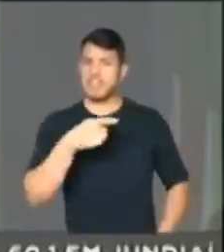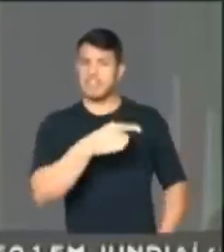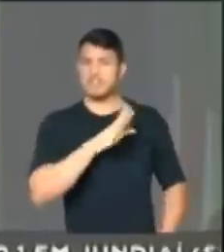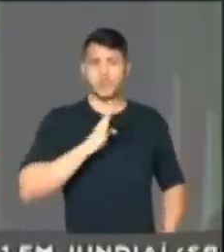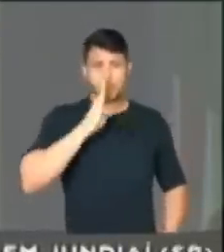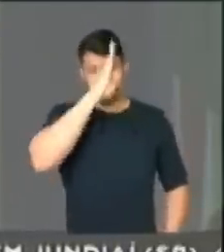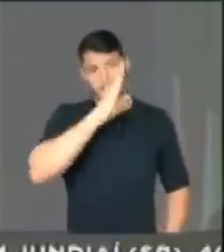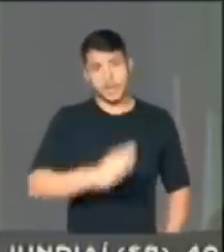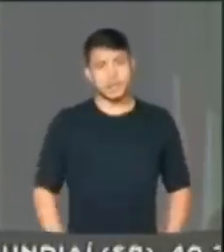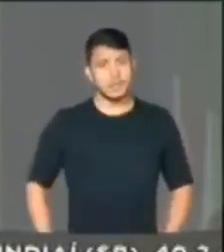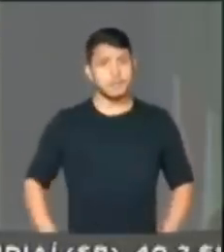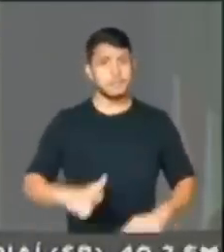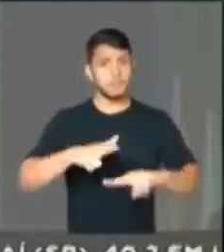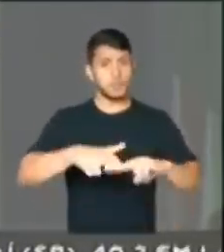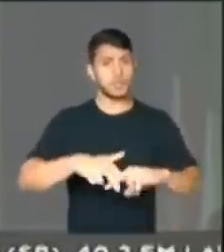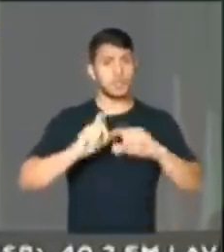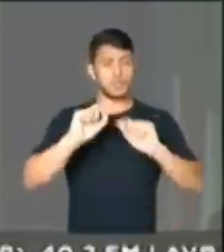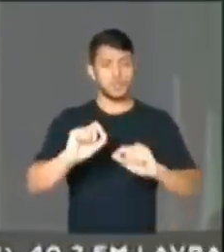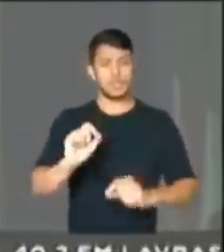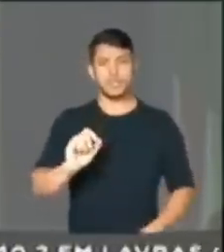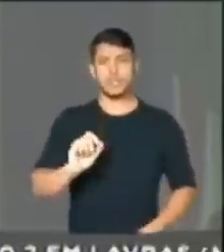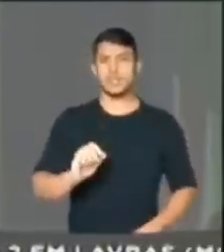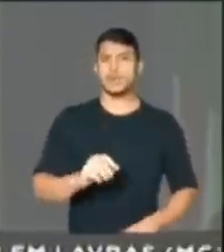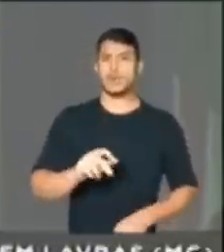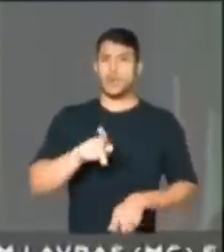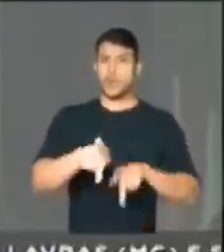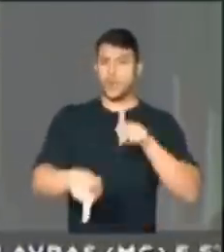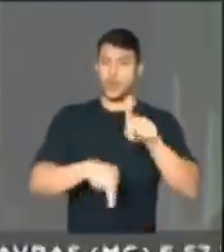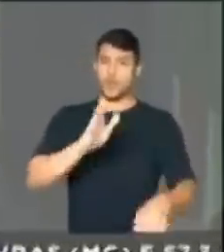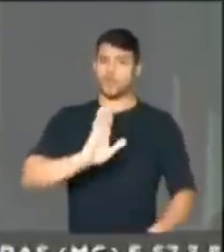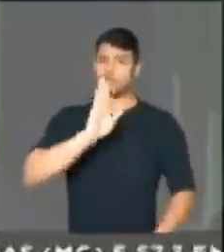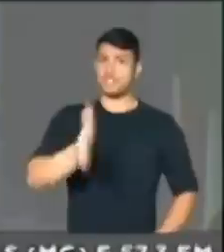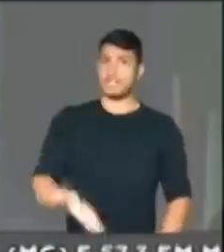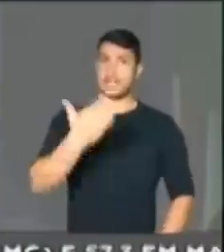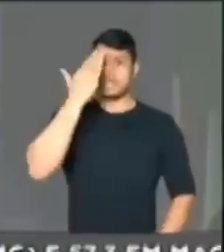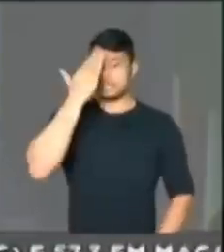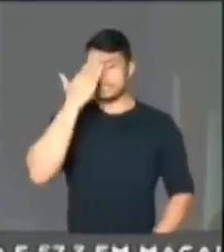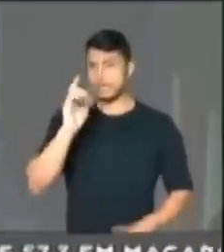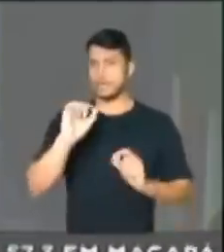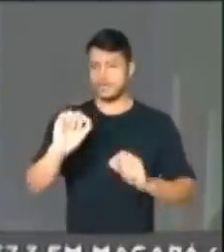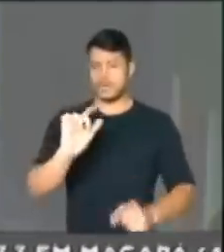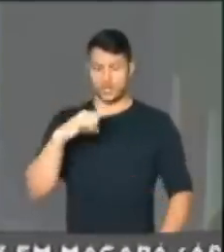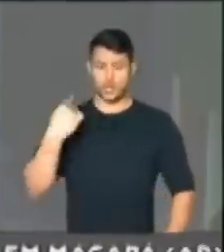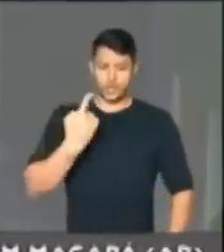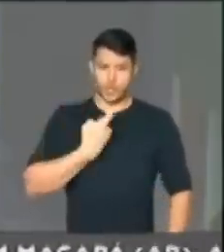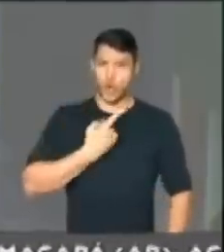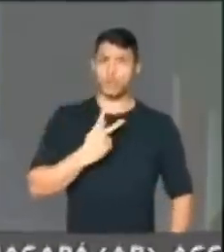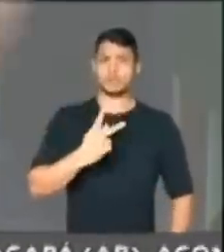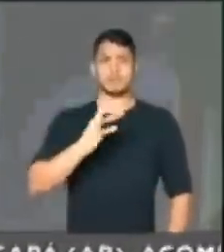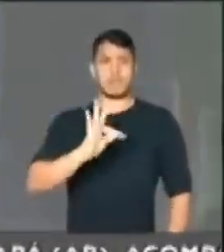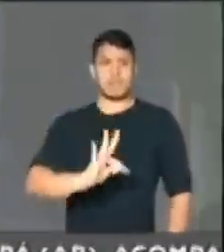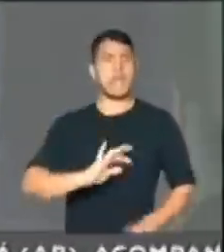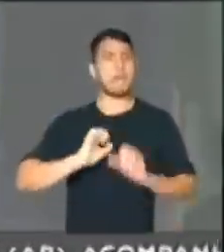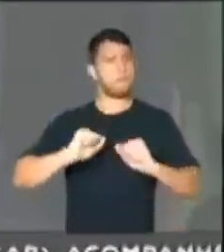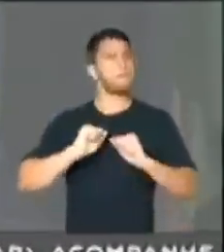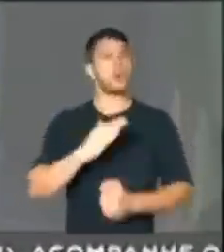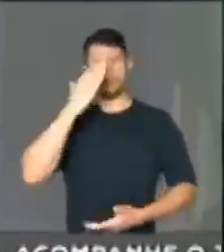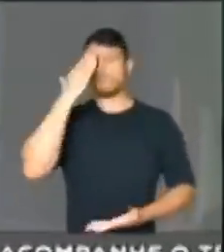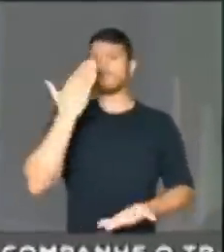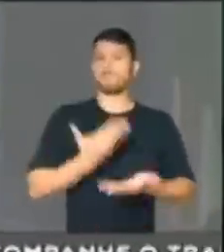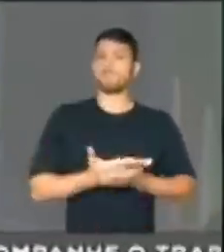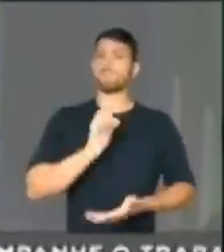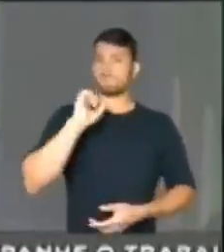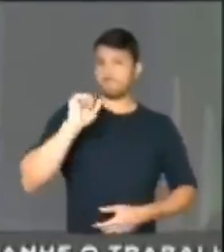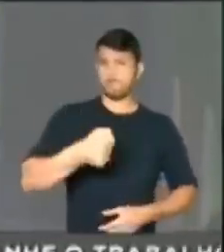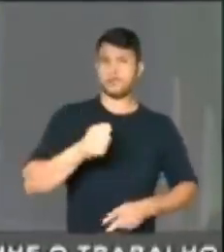PT é um partido que pode confiar, porque nós temos lado, e o nosso lado é o lado do povo trabalhador,